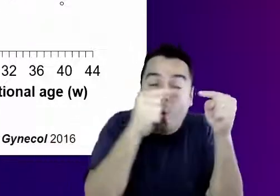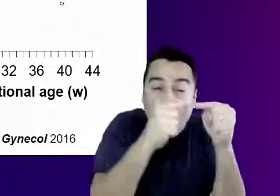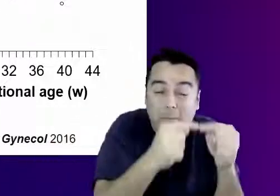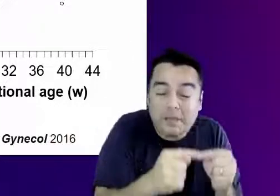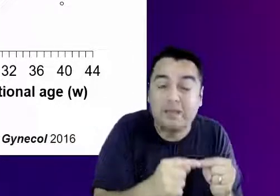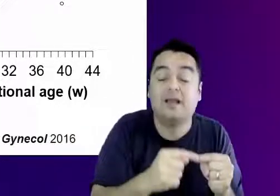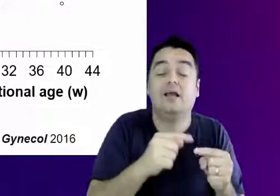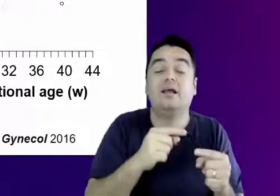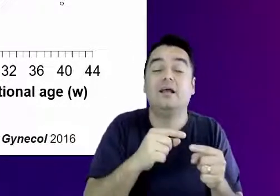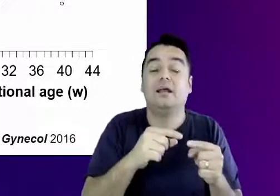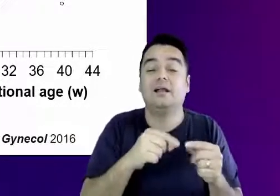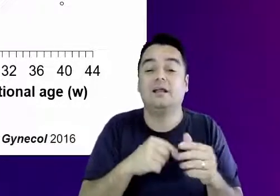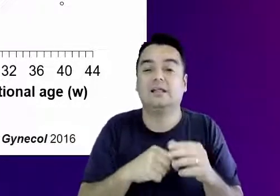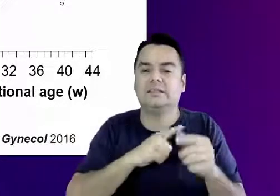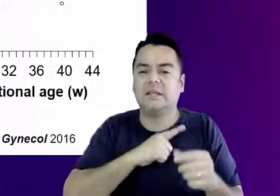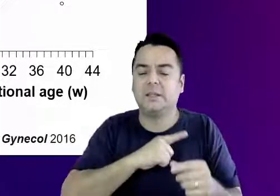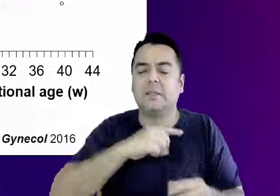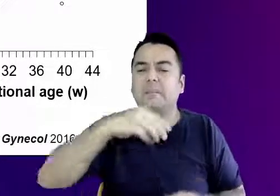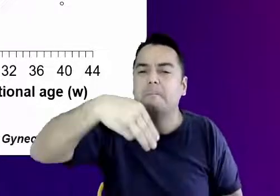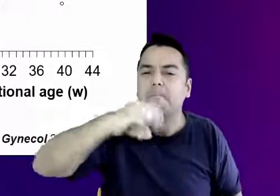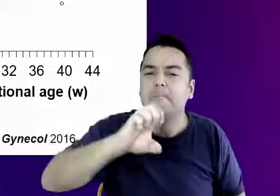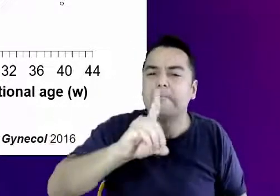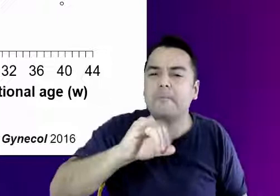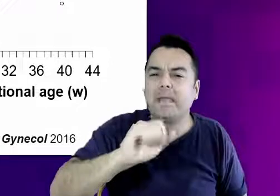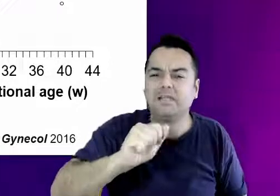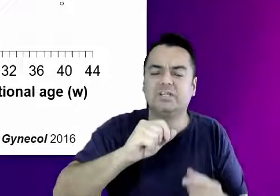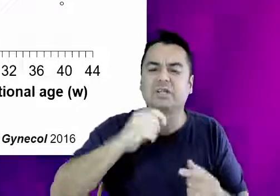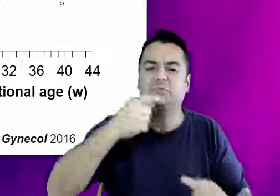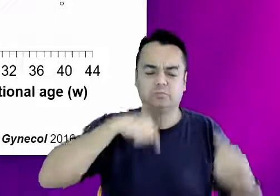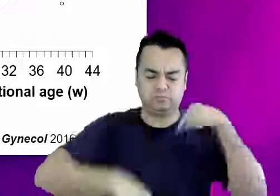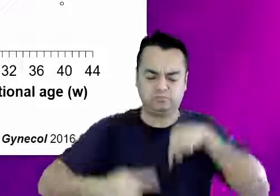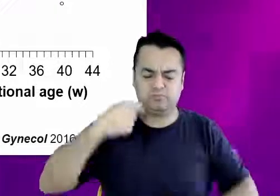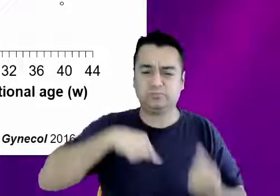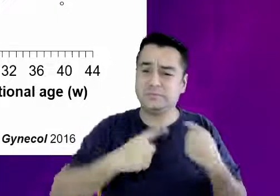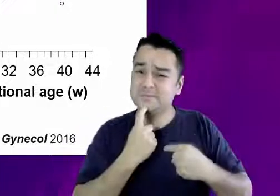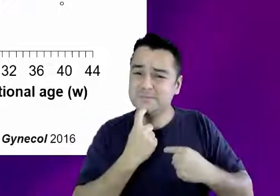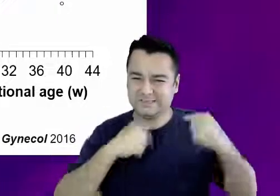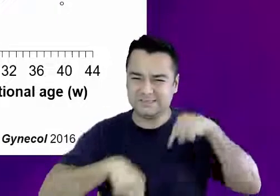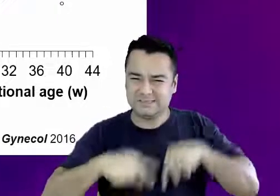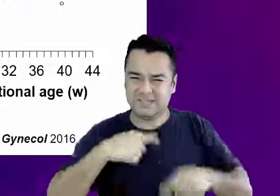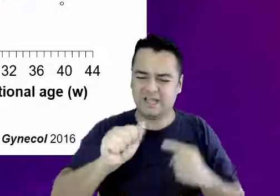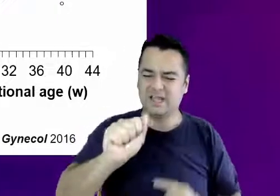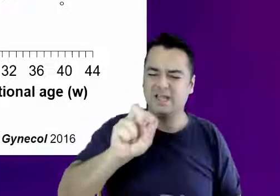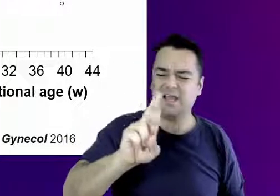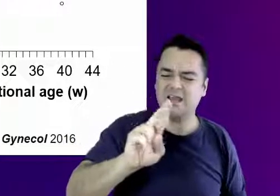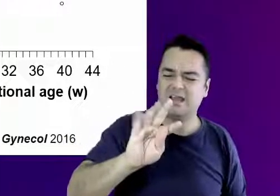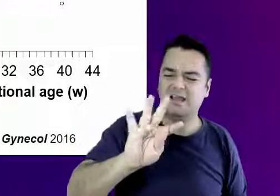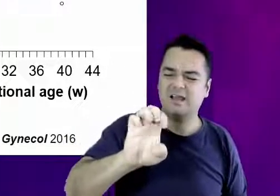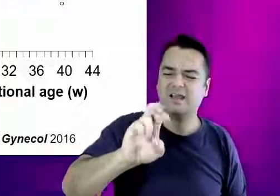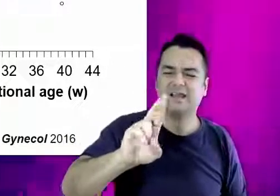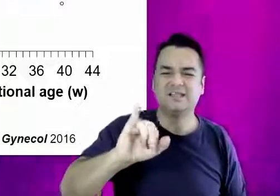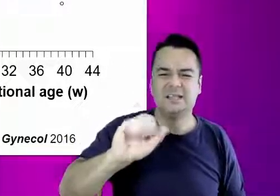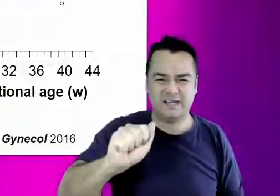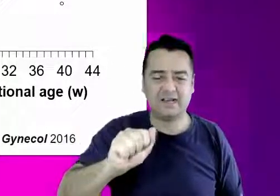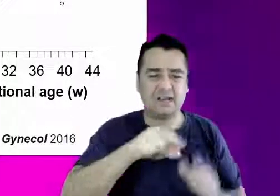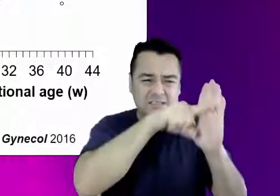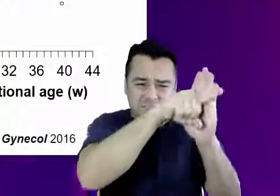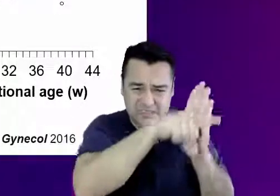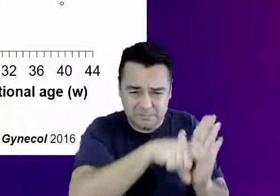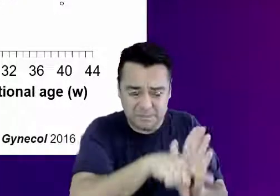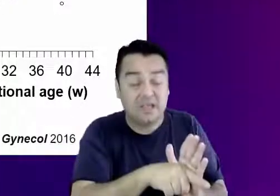pulsatilidade médio das artérias uterinas. Nesse mesmo exame de ultrassom de primeiro trimestre, vocês podem ver que ele